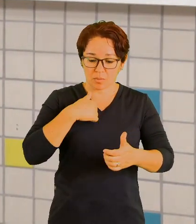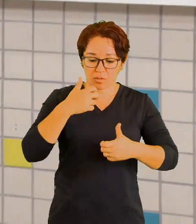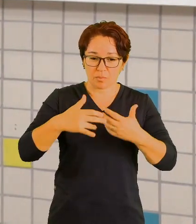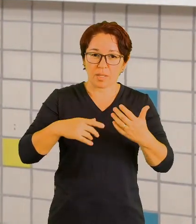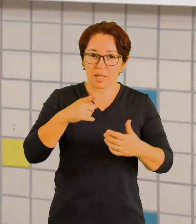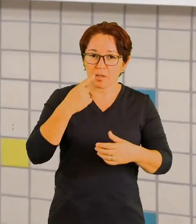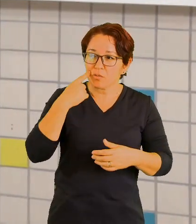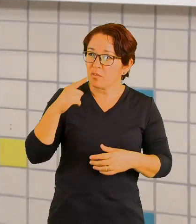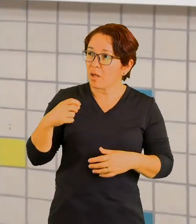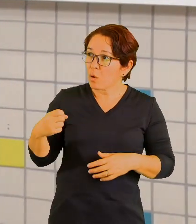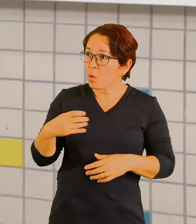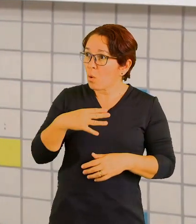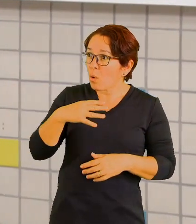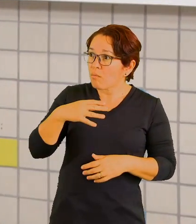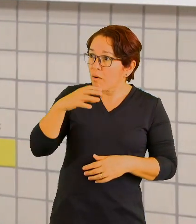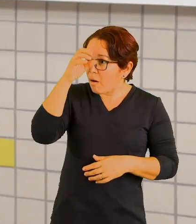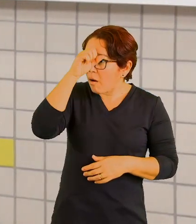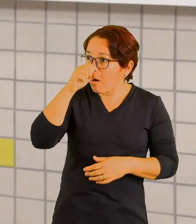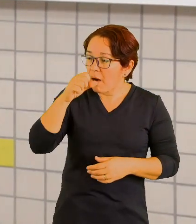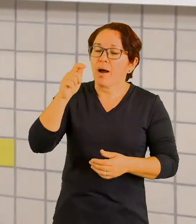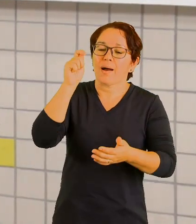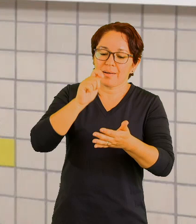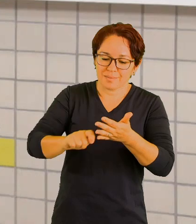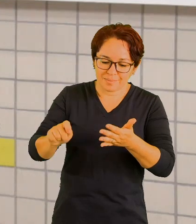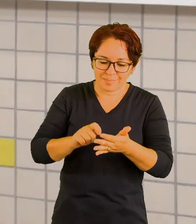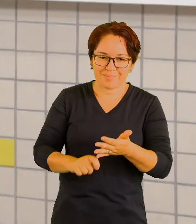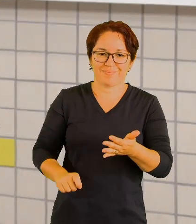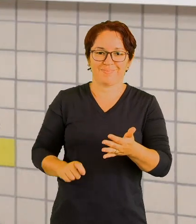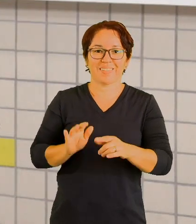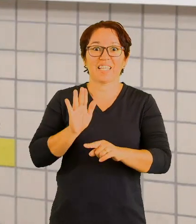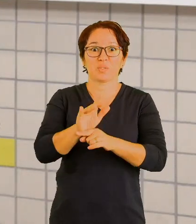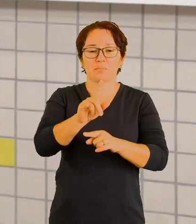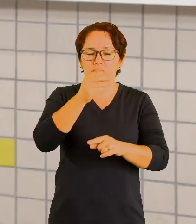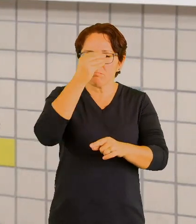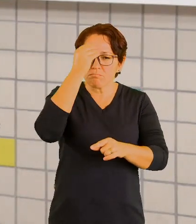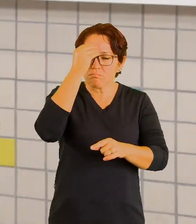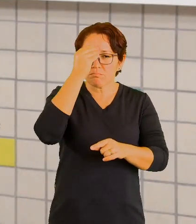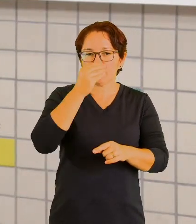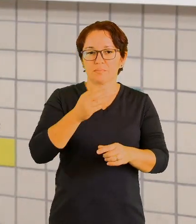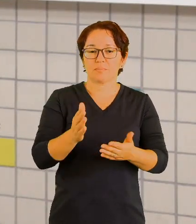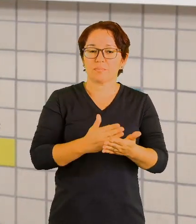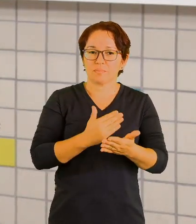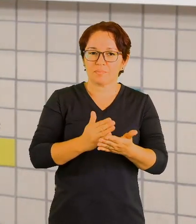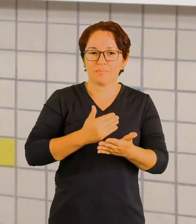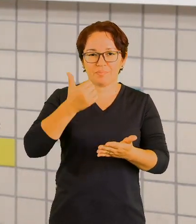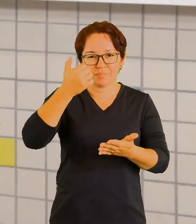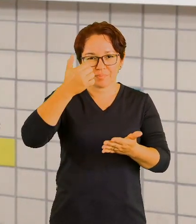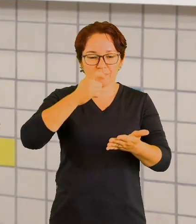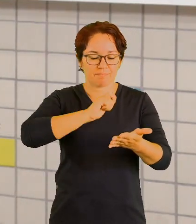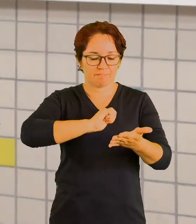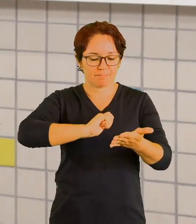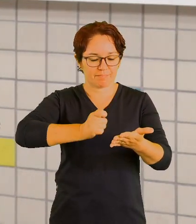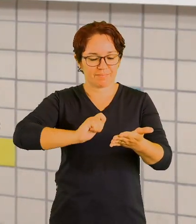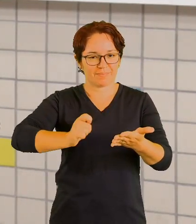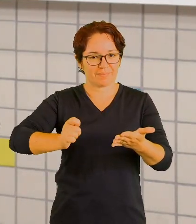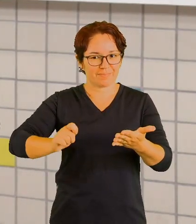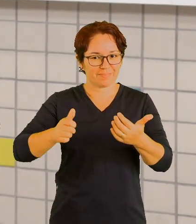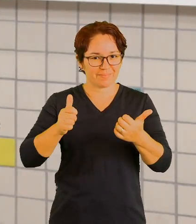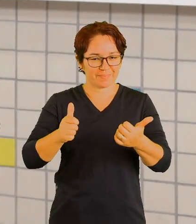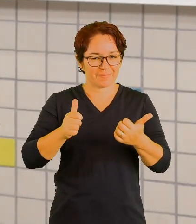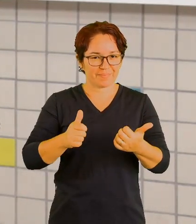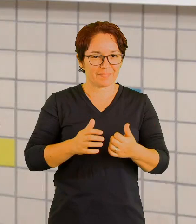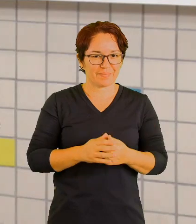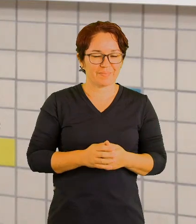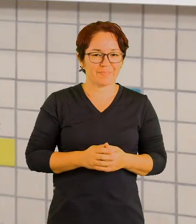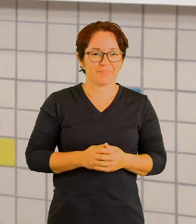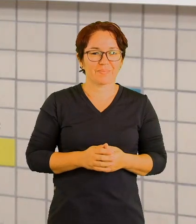quem anota aprende 2 vezes mais. Peguem o caderno, a caneta e vamos fazer o mapa mental do